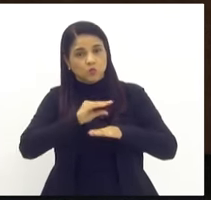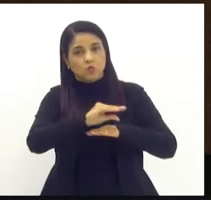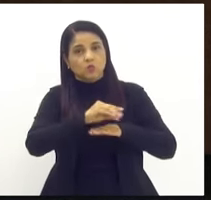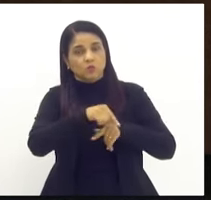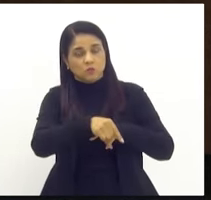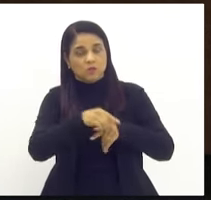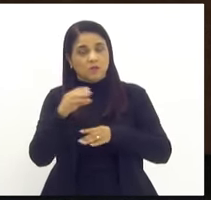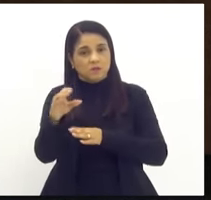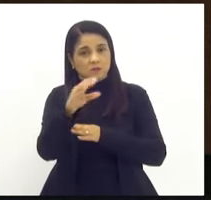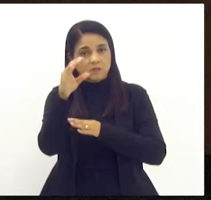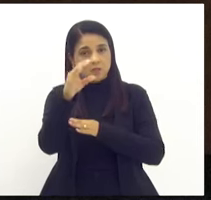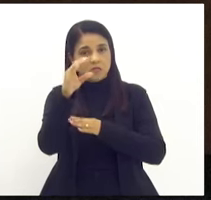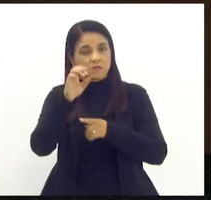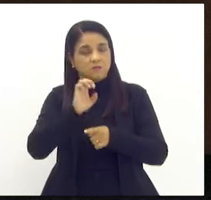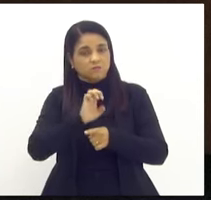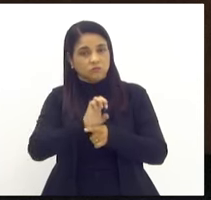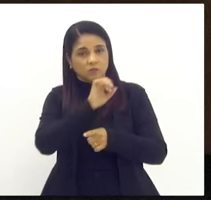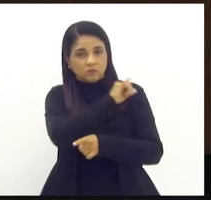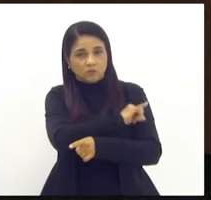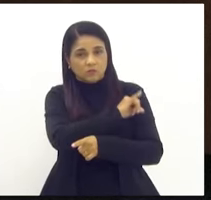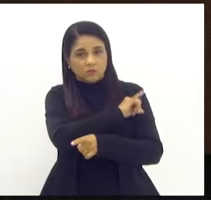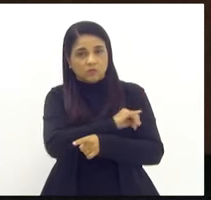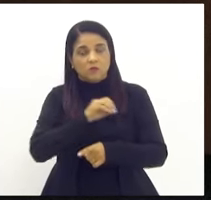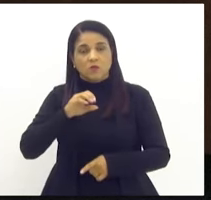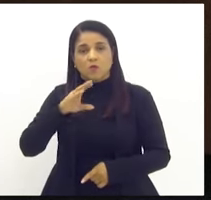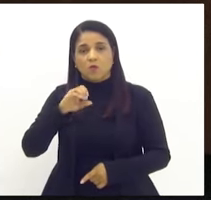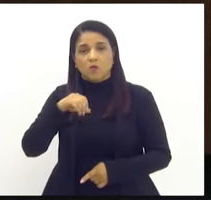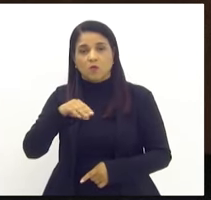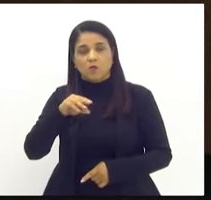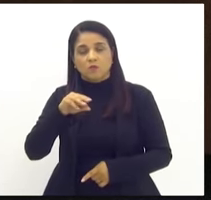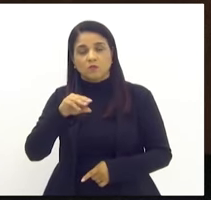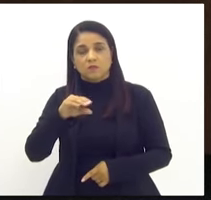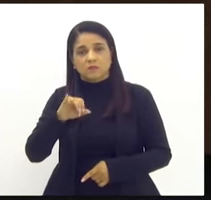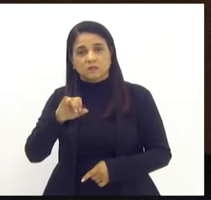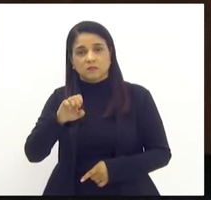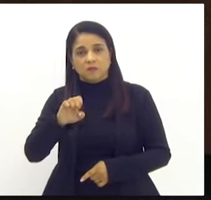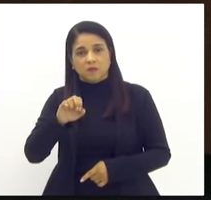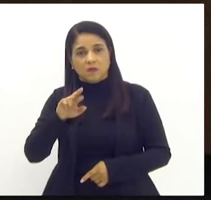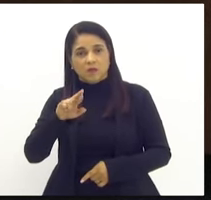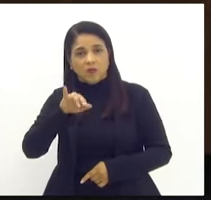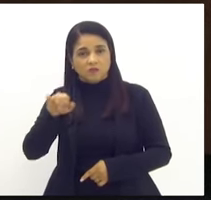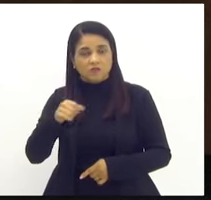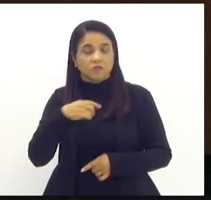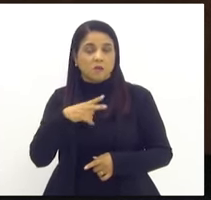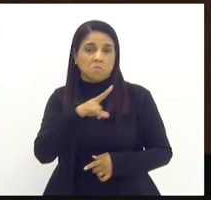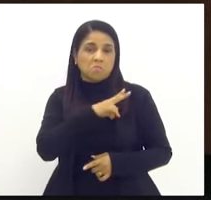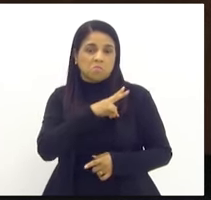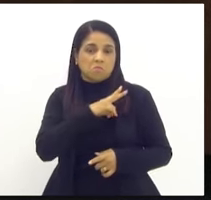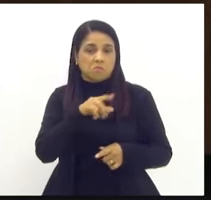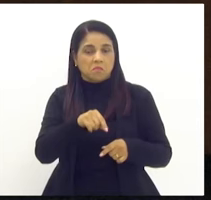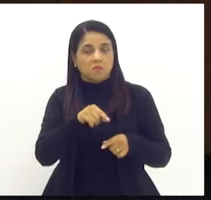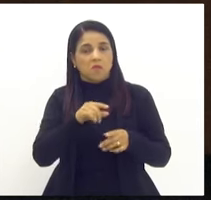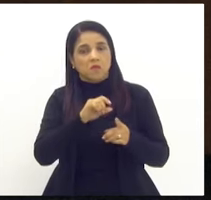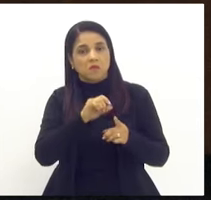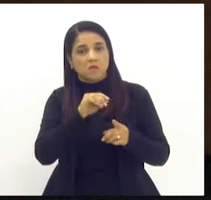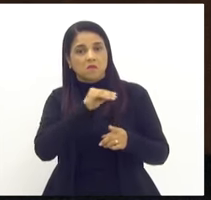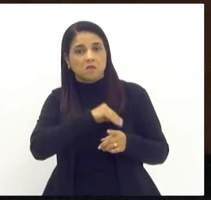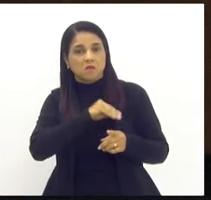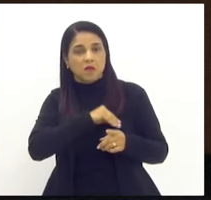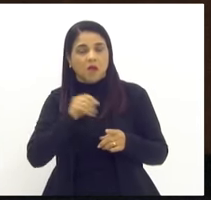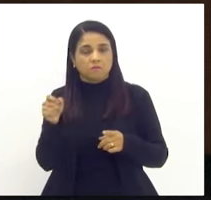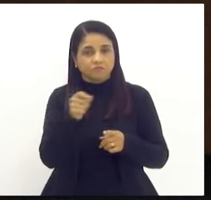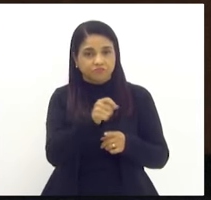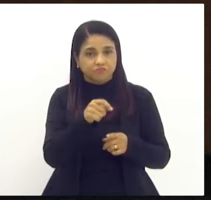caso ciência do Estado do Rio de Janeiro fun cerge para despesas pessoal em cargos sociais Portanto o parecer da comissão do ên